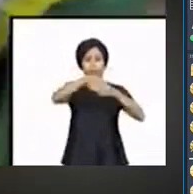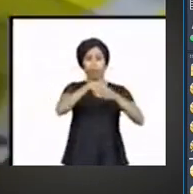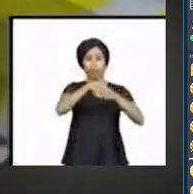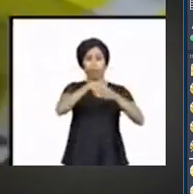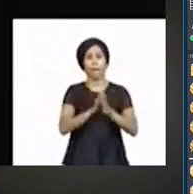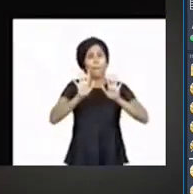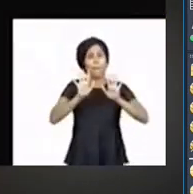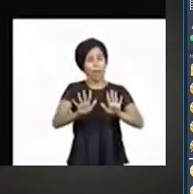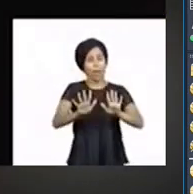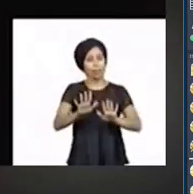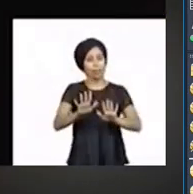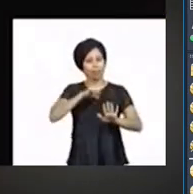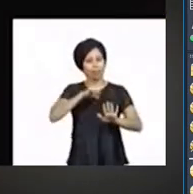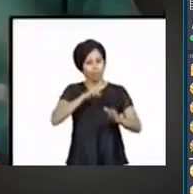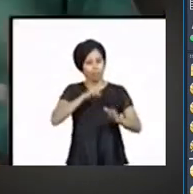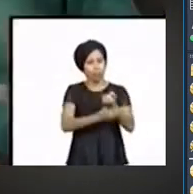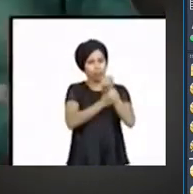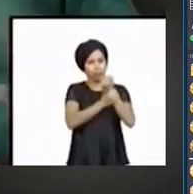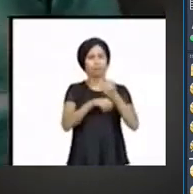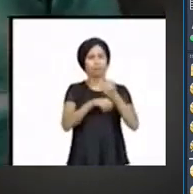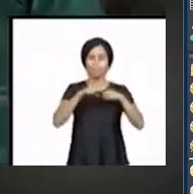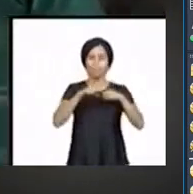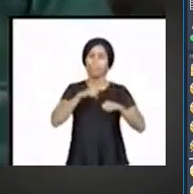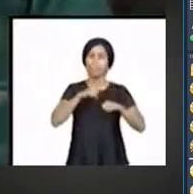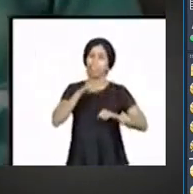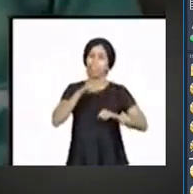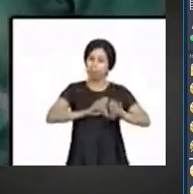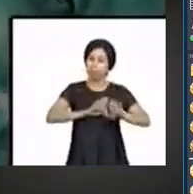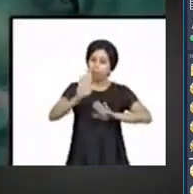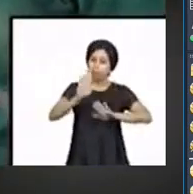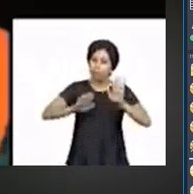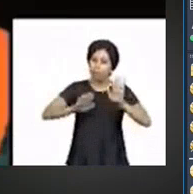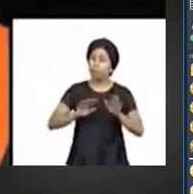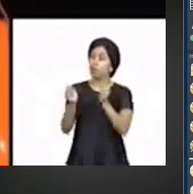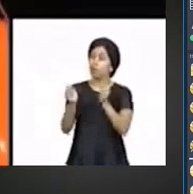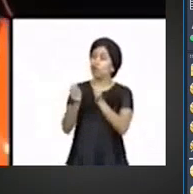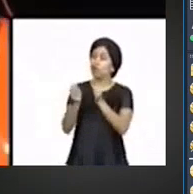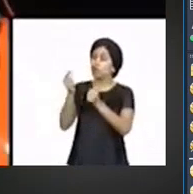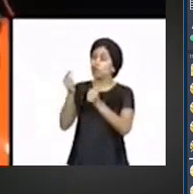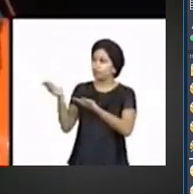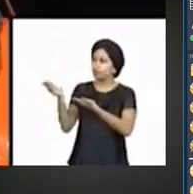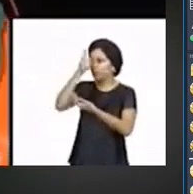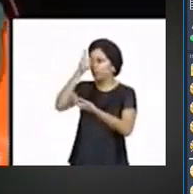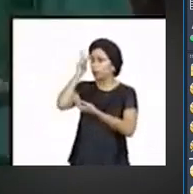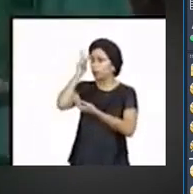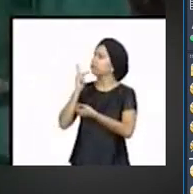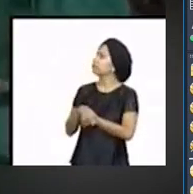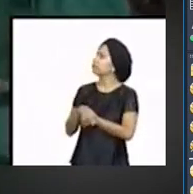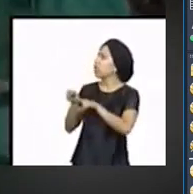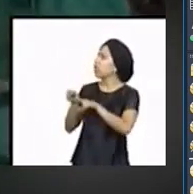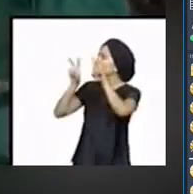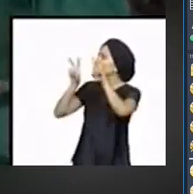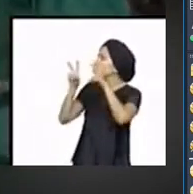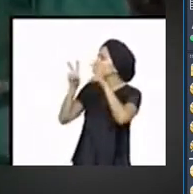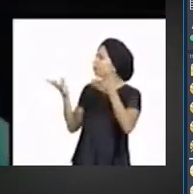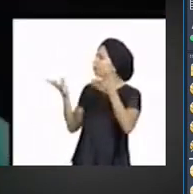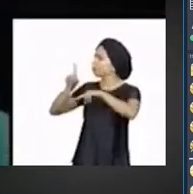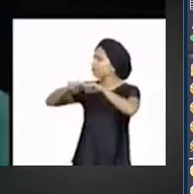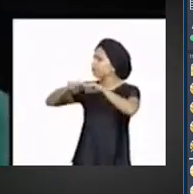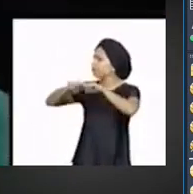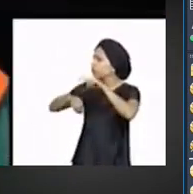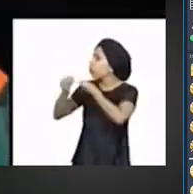é preciso tomar vários cuidados. Eu estou aqui com Carlos Silveira, que é engenheiro de Minas, sobre os explosivos e acessórios, como eles devem ser